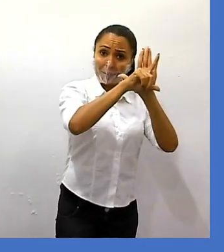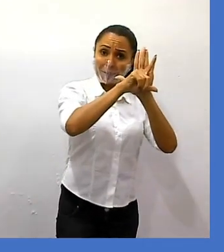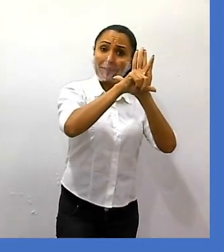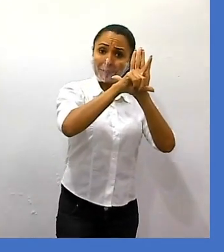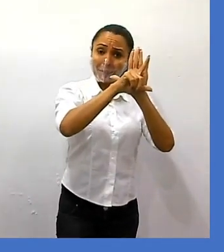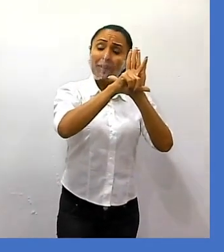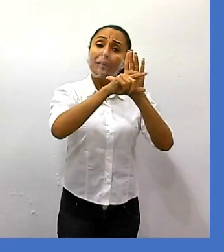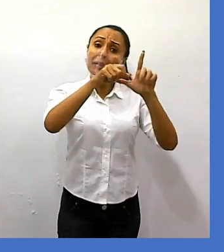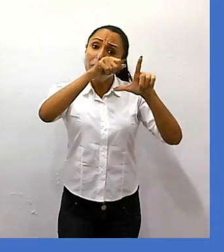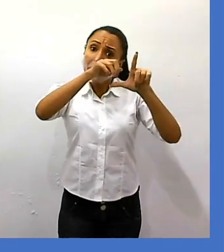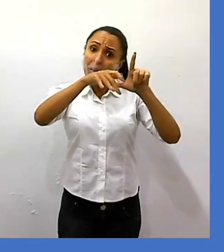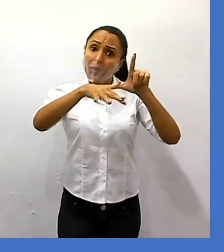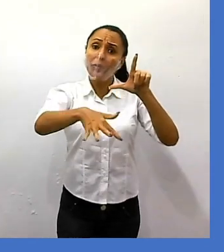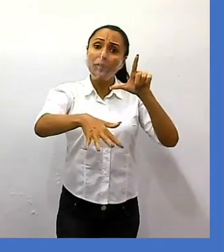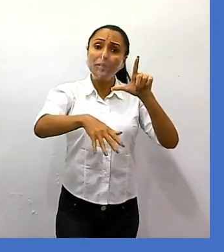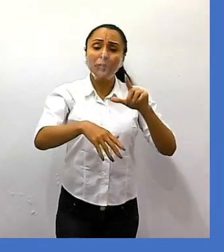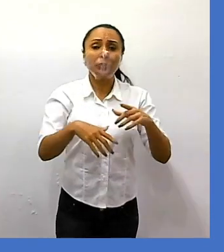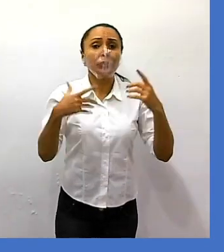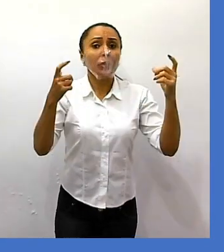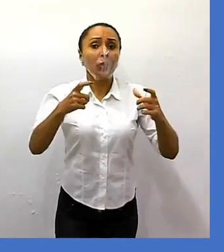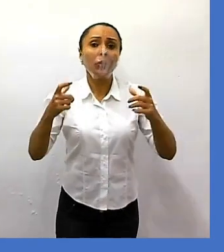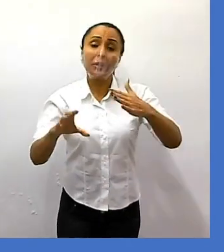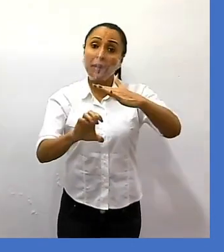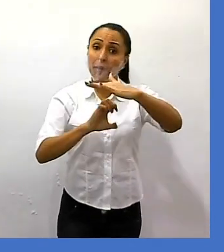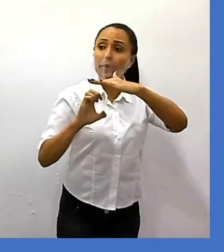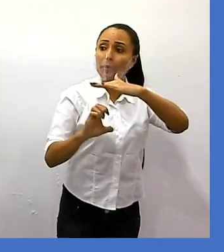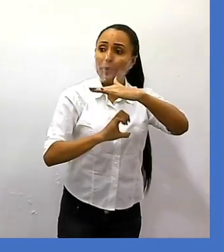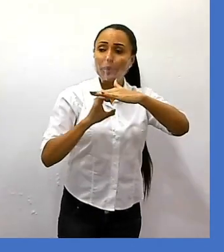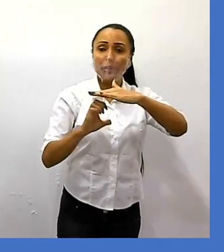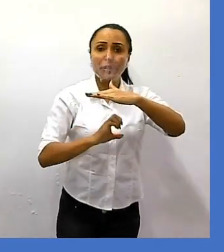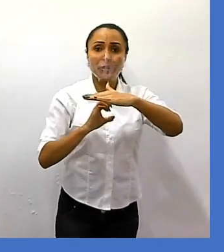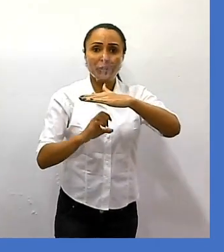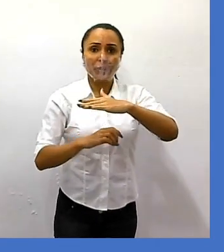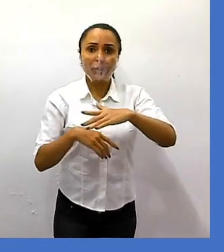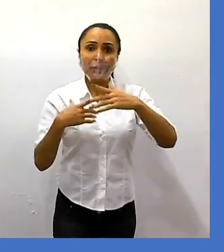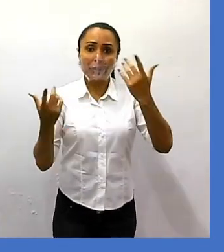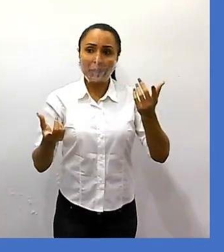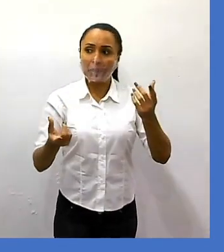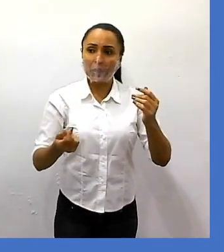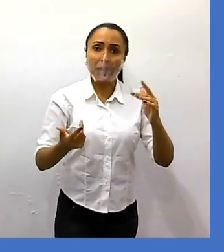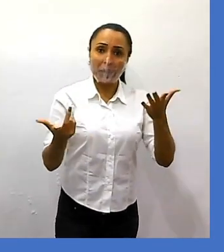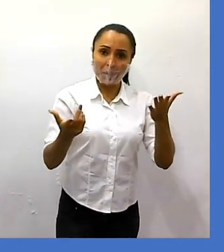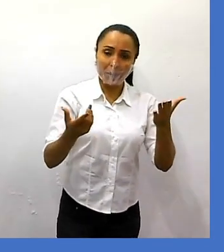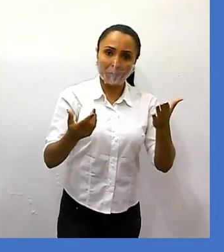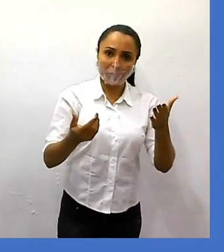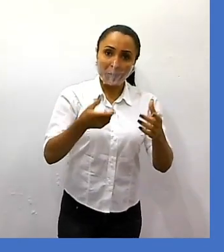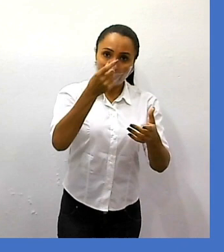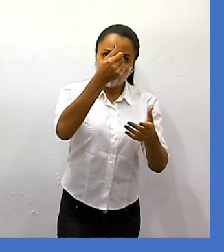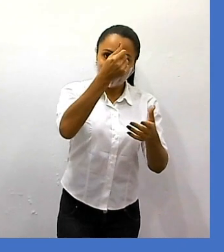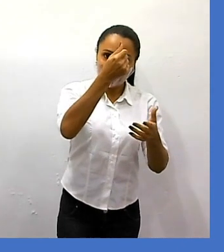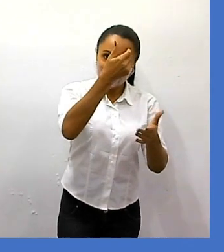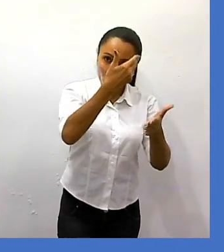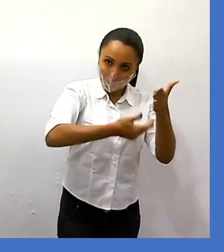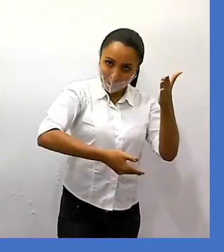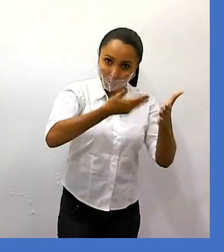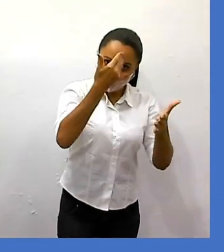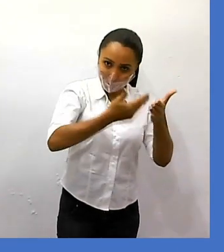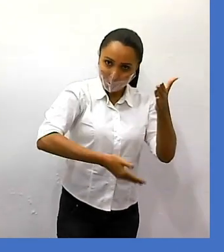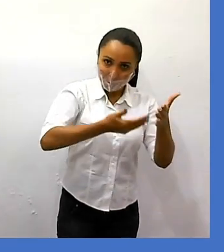Audiovisual, onde empresas têm abatimento de impostos, de pagamento de